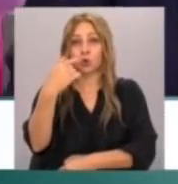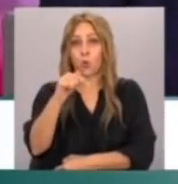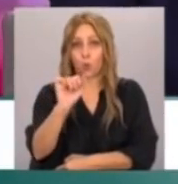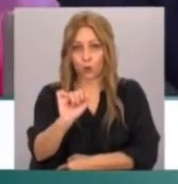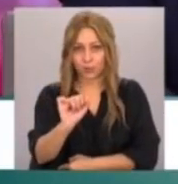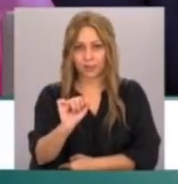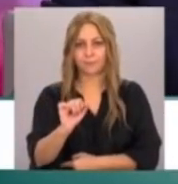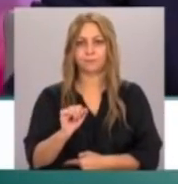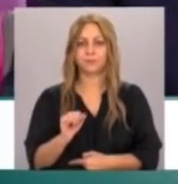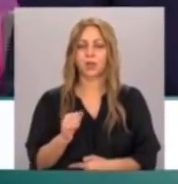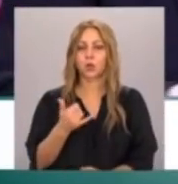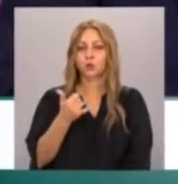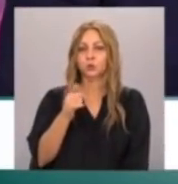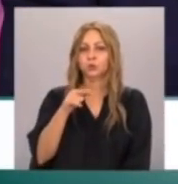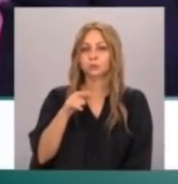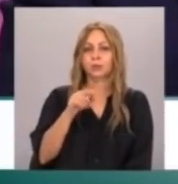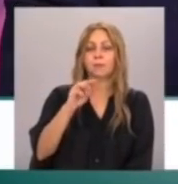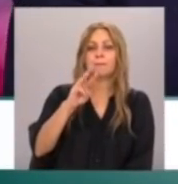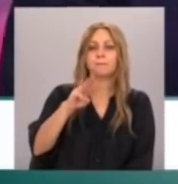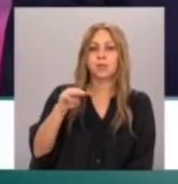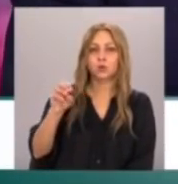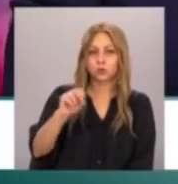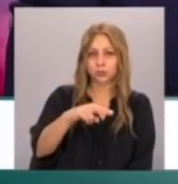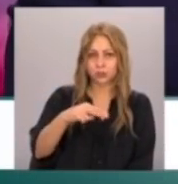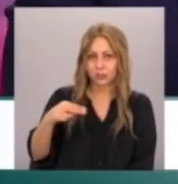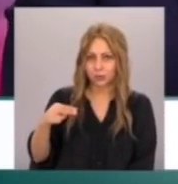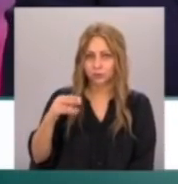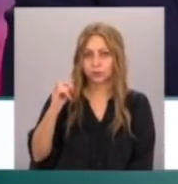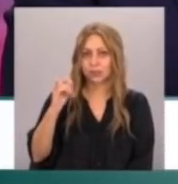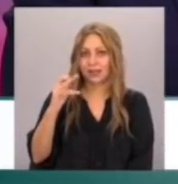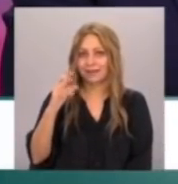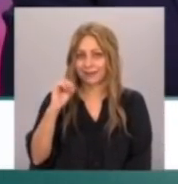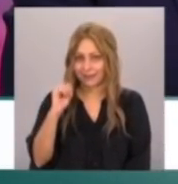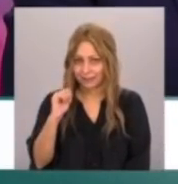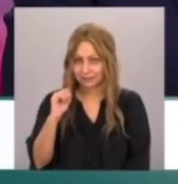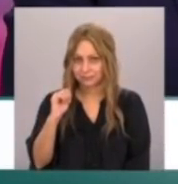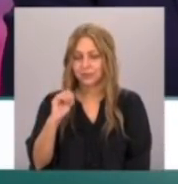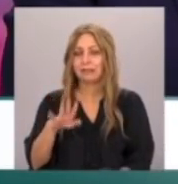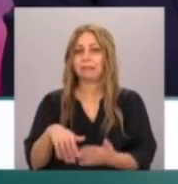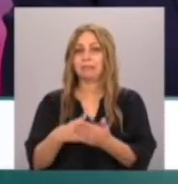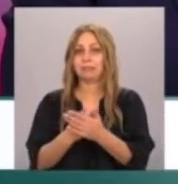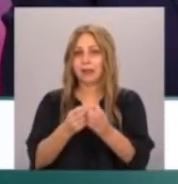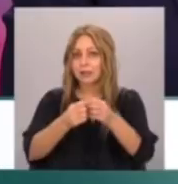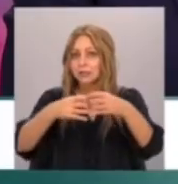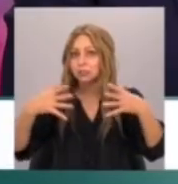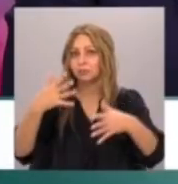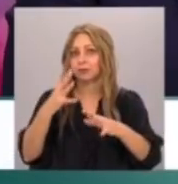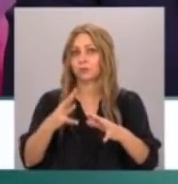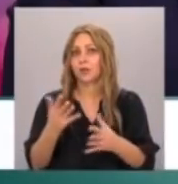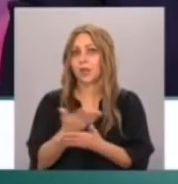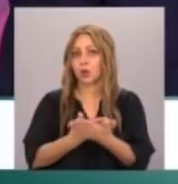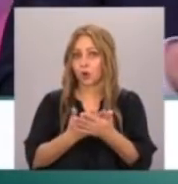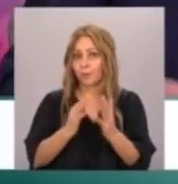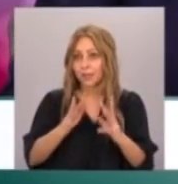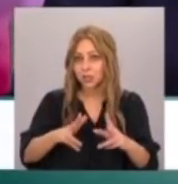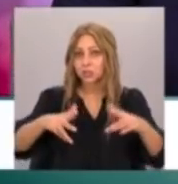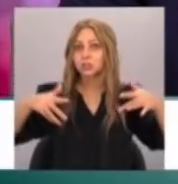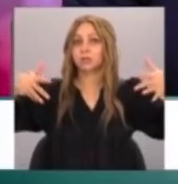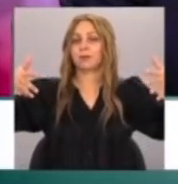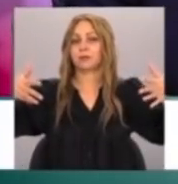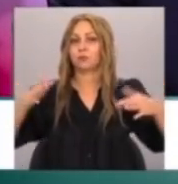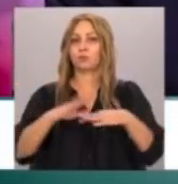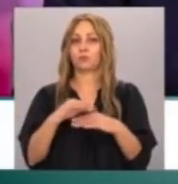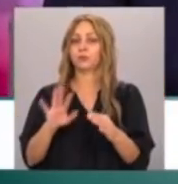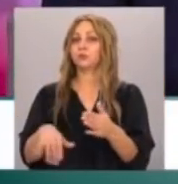apresentado em Portugal custa cerca de dois milhões de euros de receita fiscal de IRS é produz crescimento econômico além do que temos hoje senão não estaríamos advogar